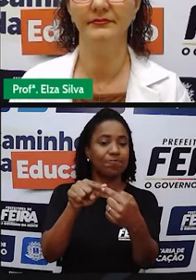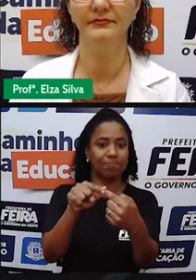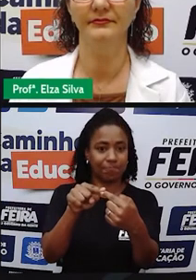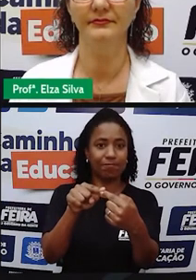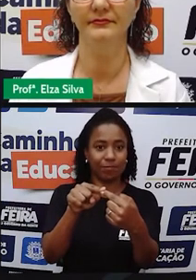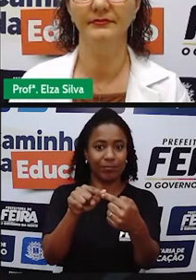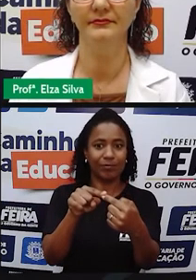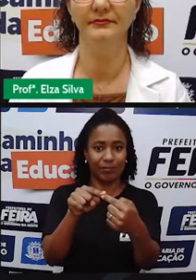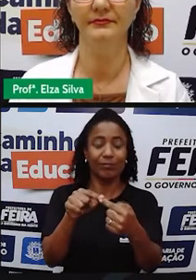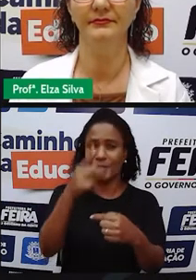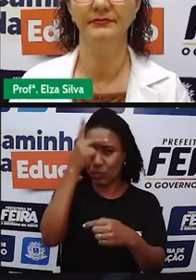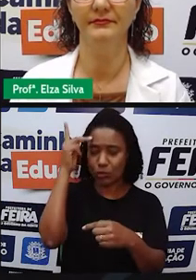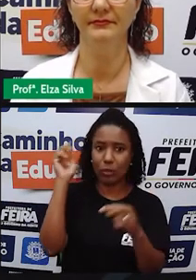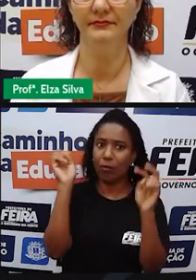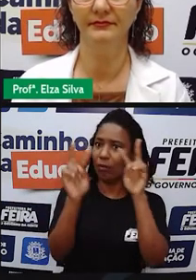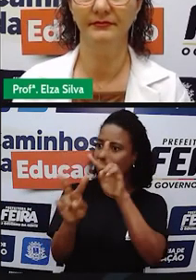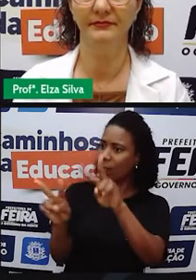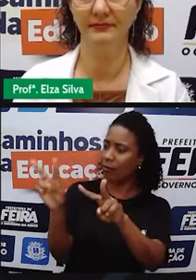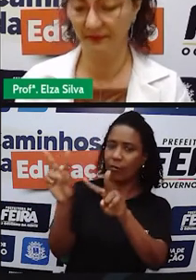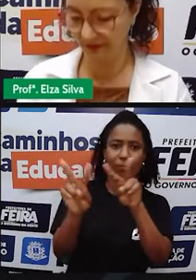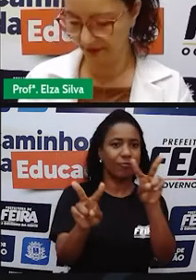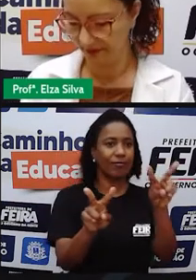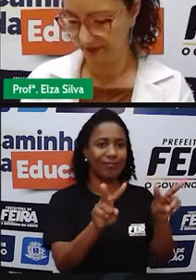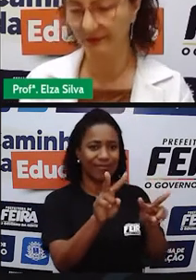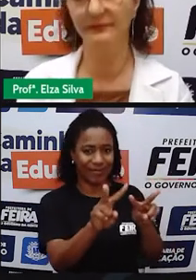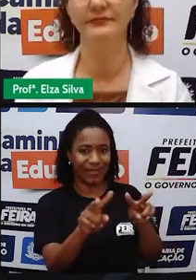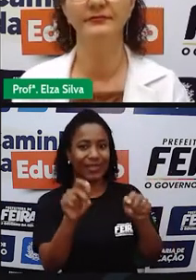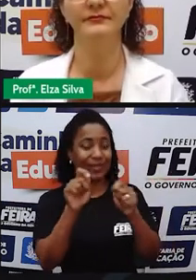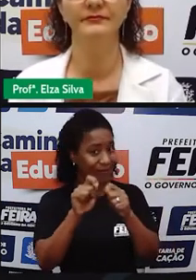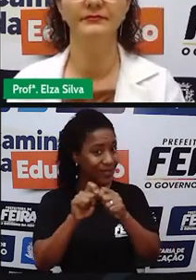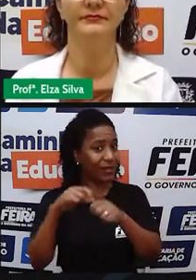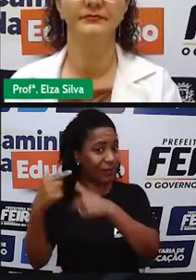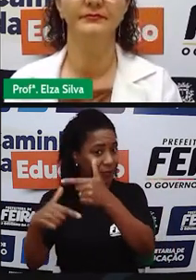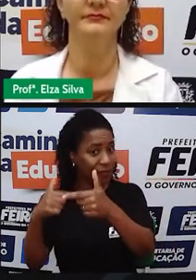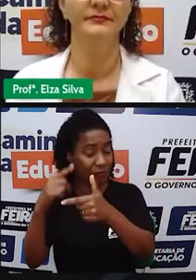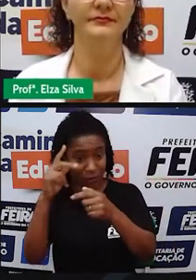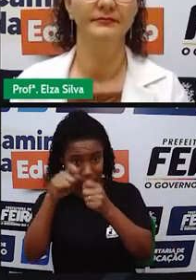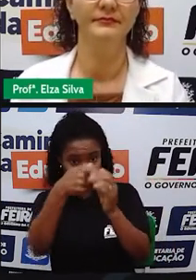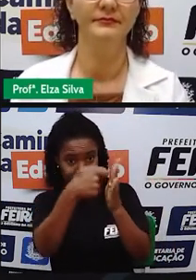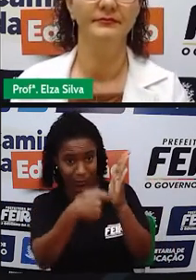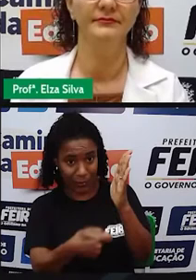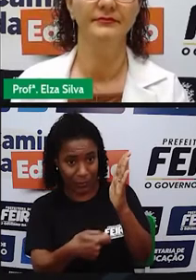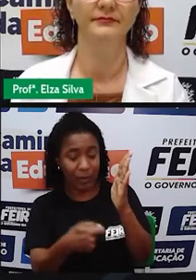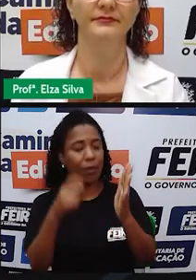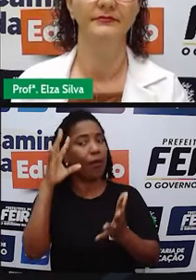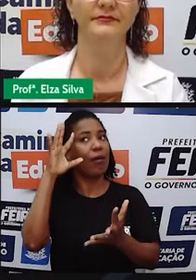de circulação, tanto na produção quanto na compreensão.